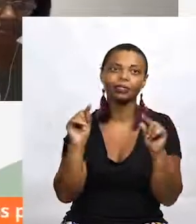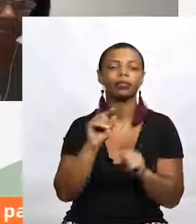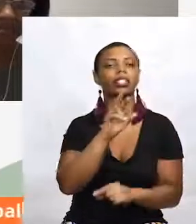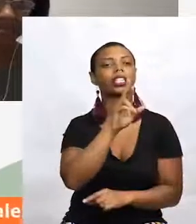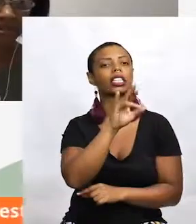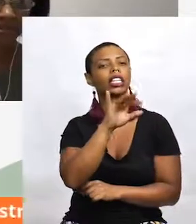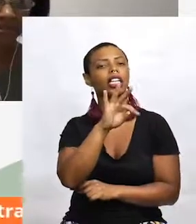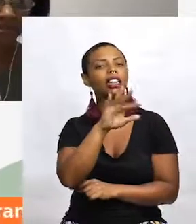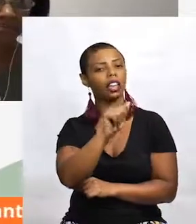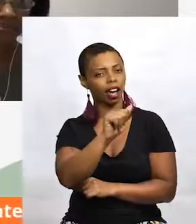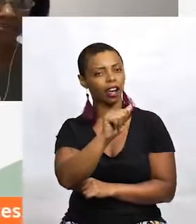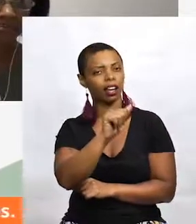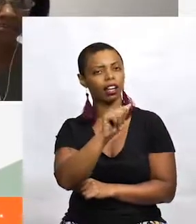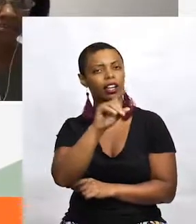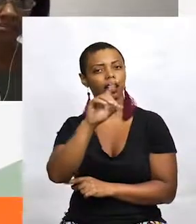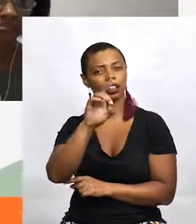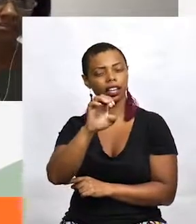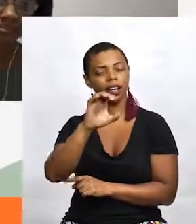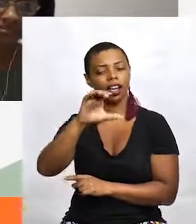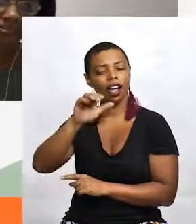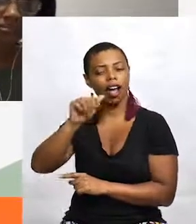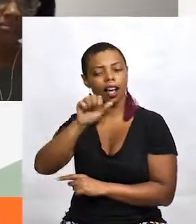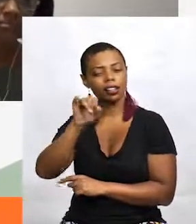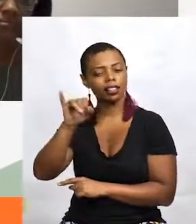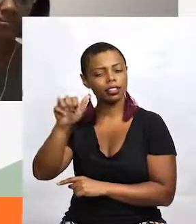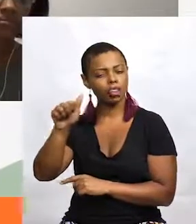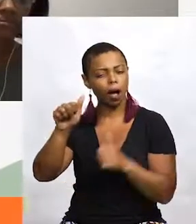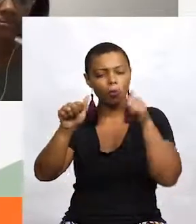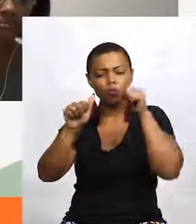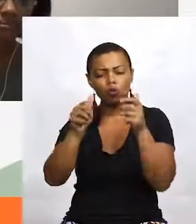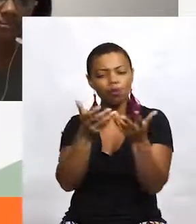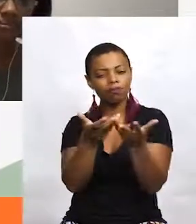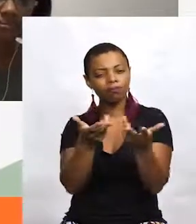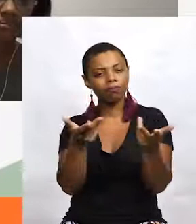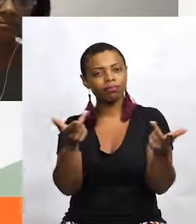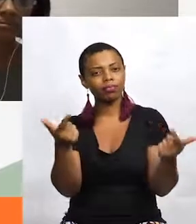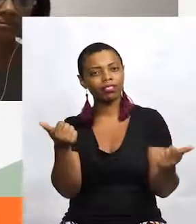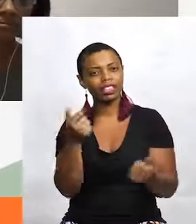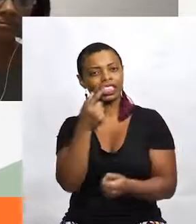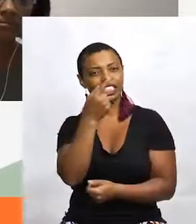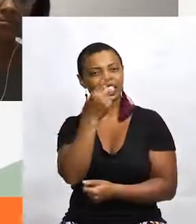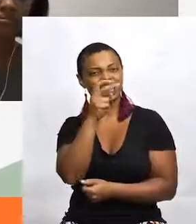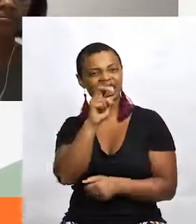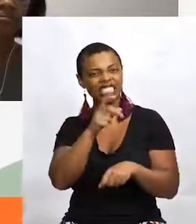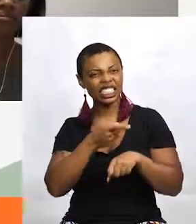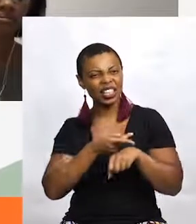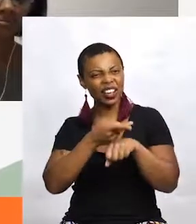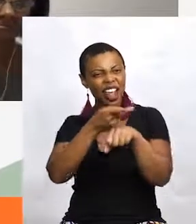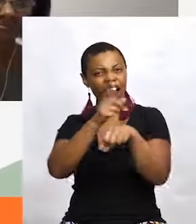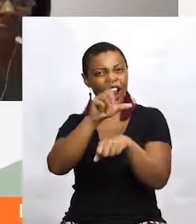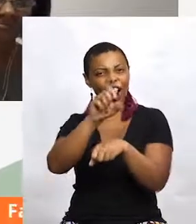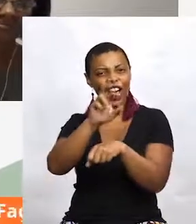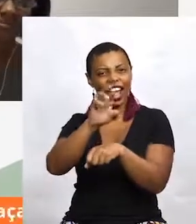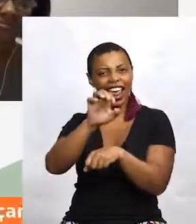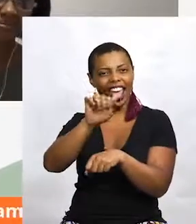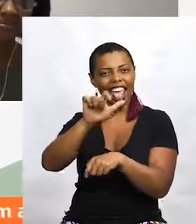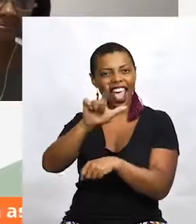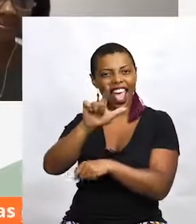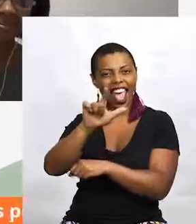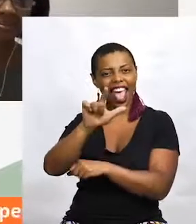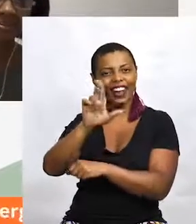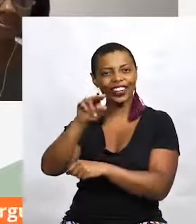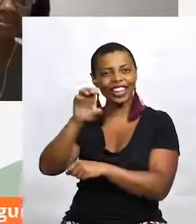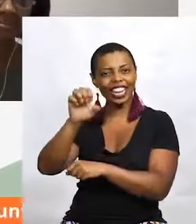de Cássia, mulher incrível, 15º prêmio L'Oréal Unesco